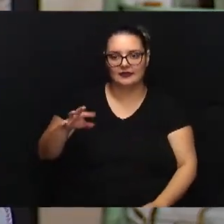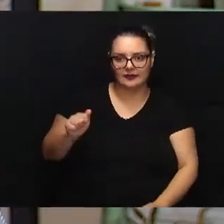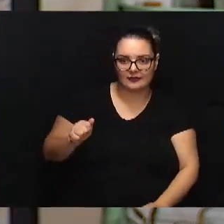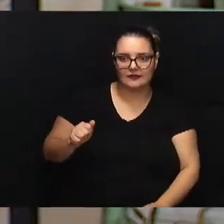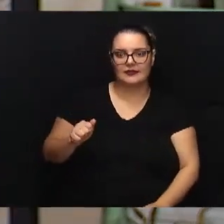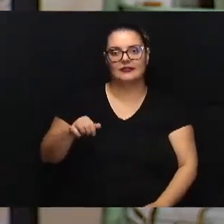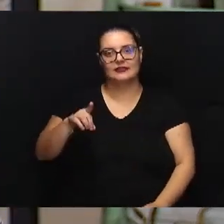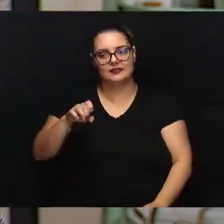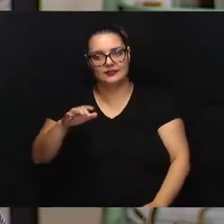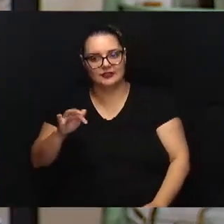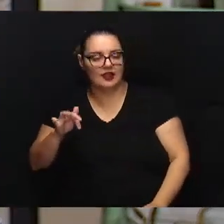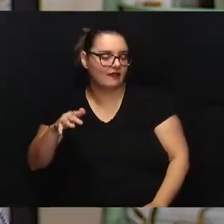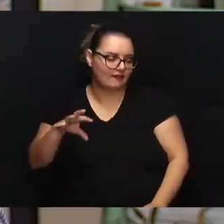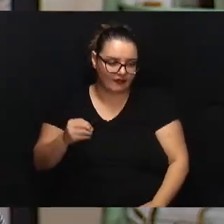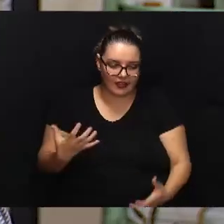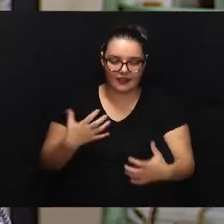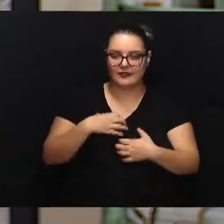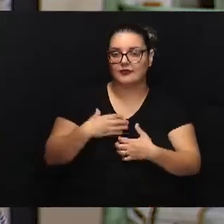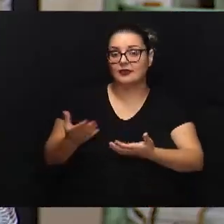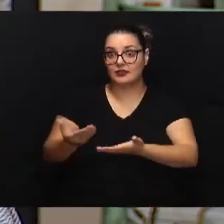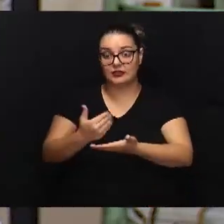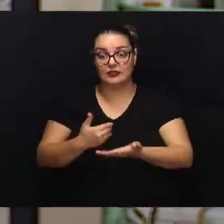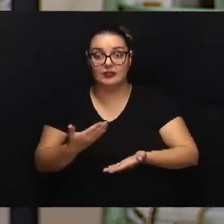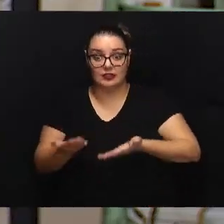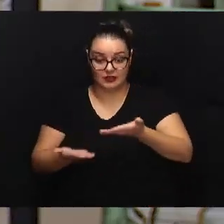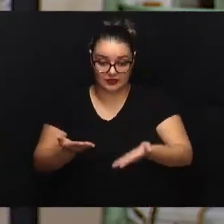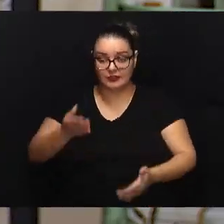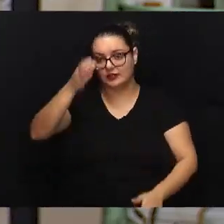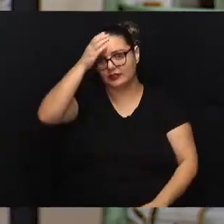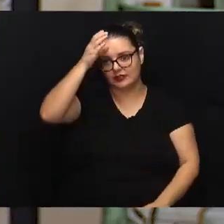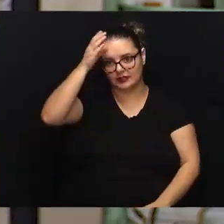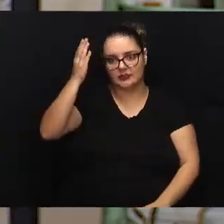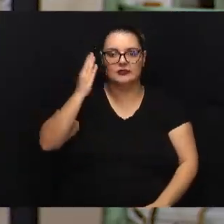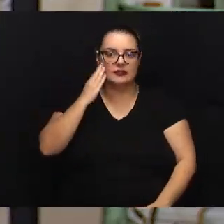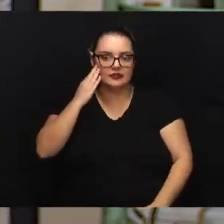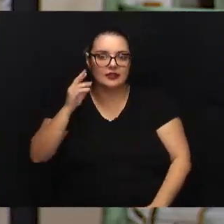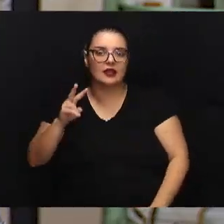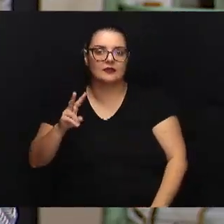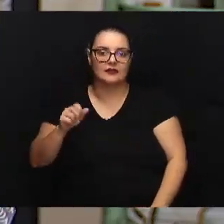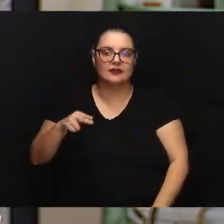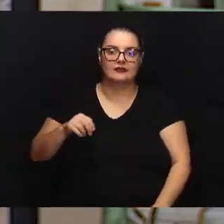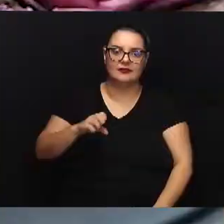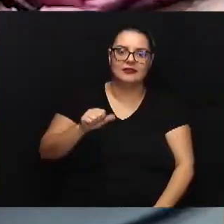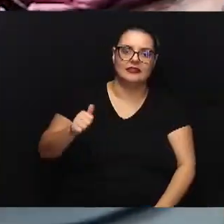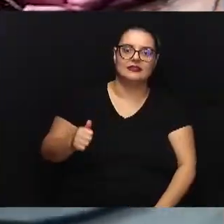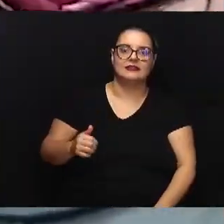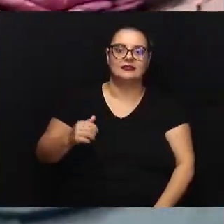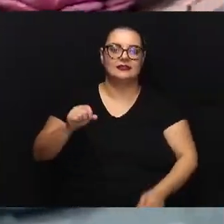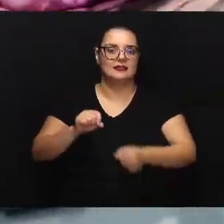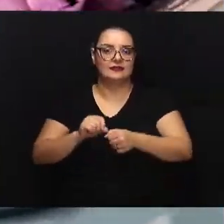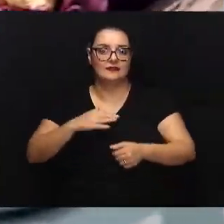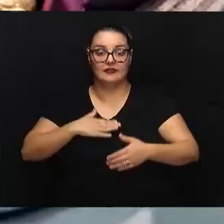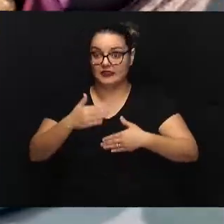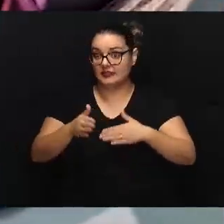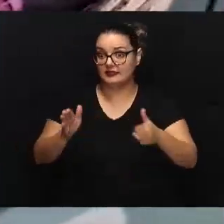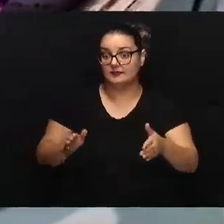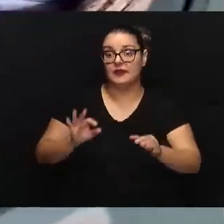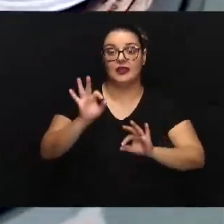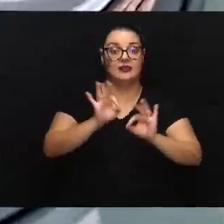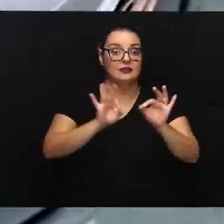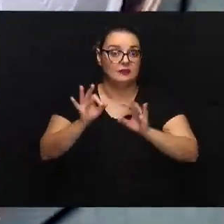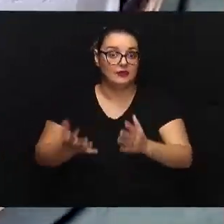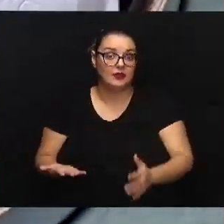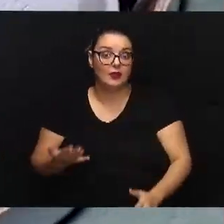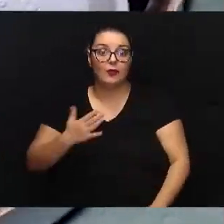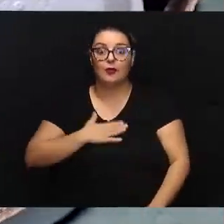esse acolhimento, com tratar o cliente, todo mundo sabe, é a Vanessa que faz a minha caixa, sabe? É a Vanessa que monta o meu brinde, é a